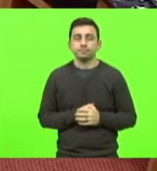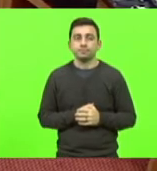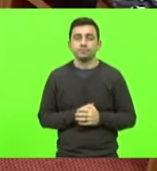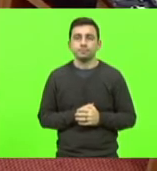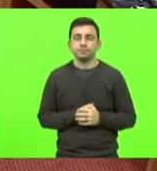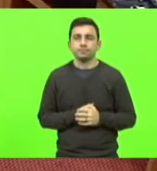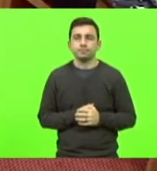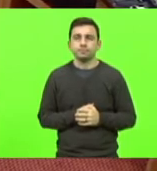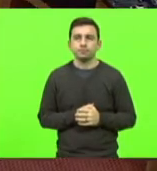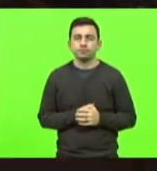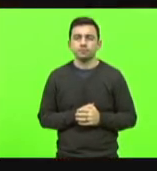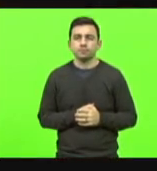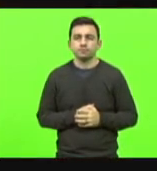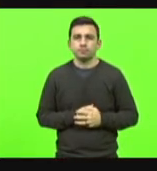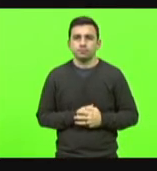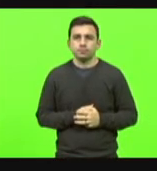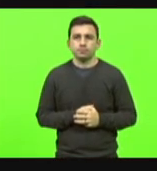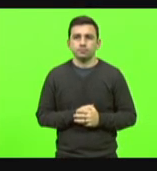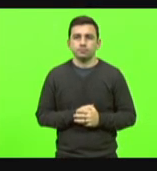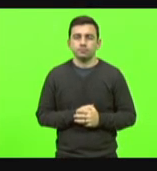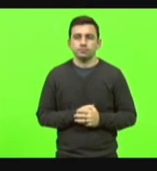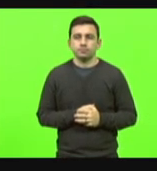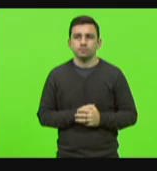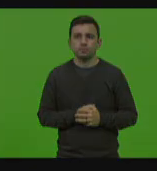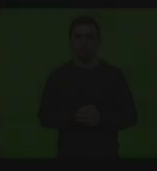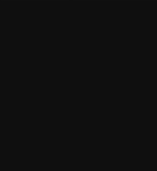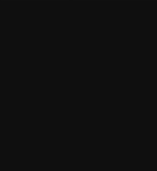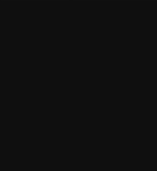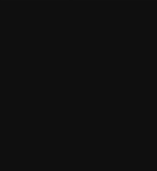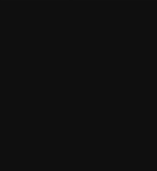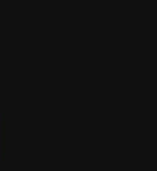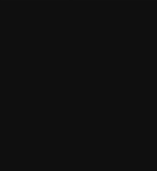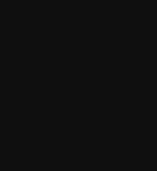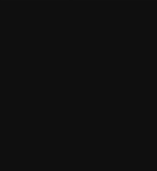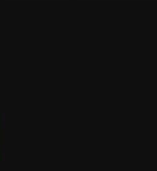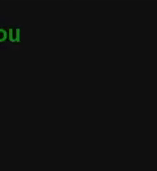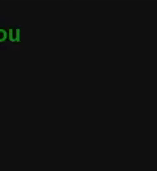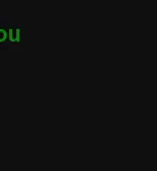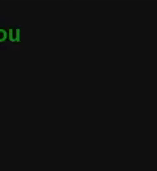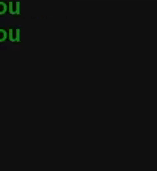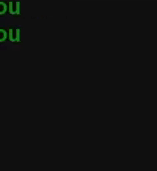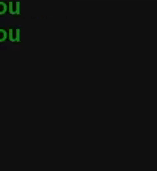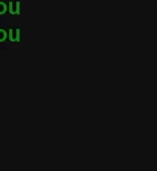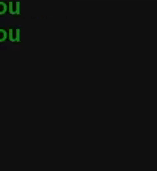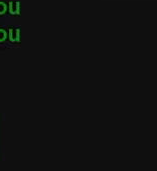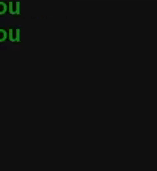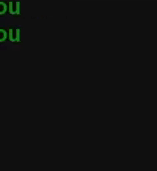E aí E aí E aí